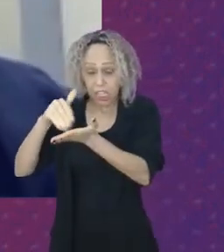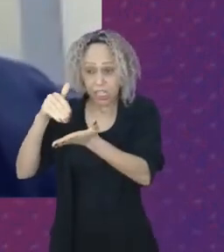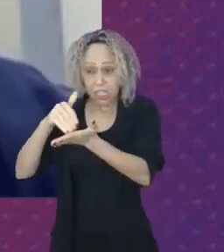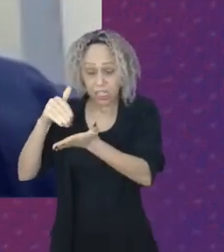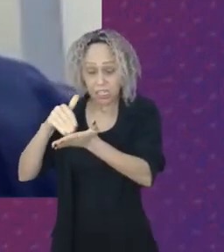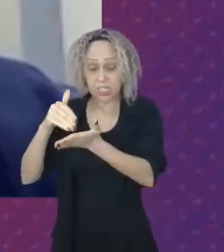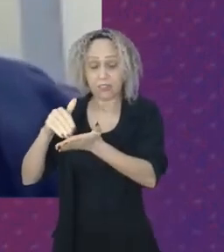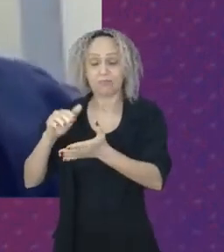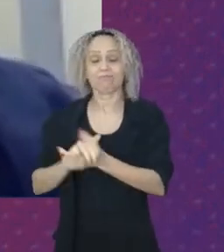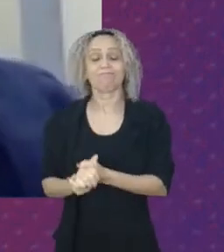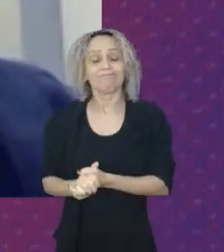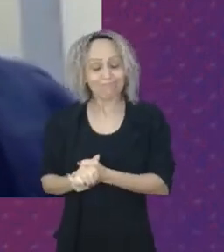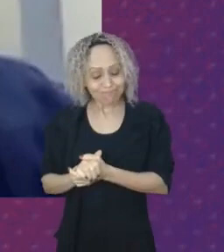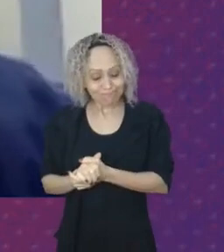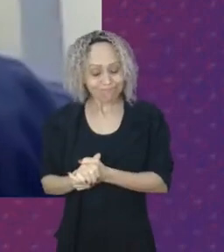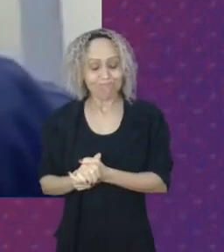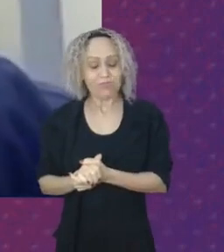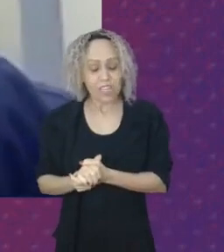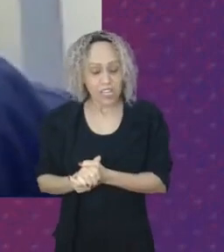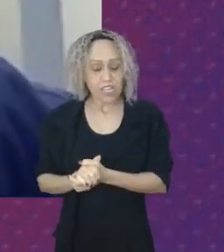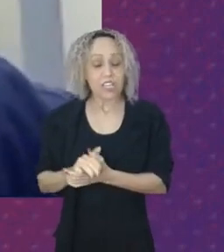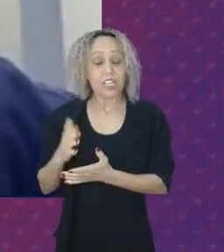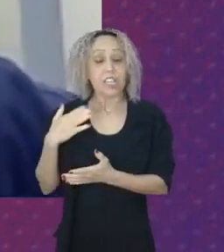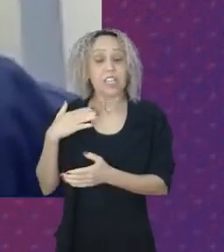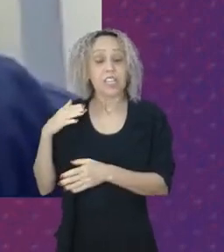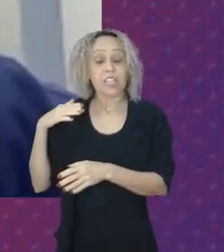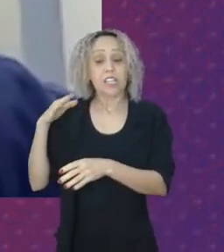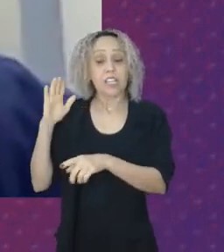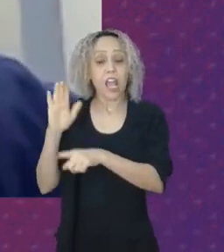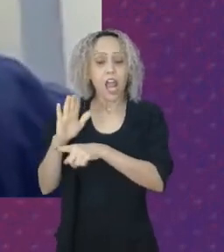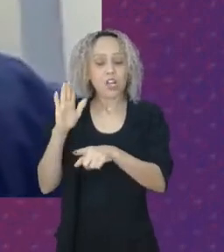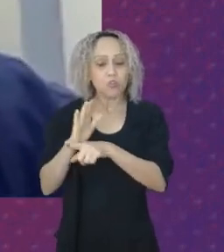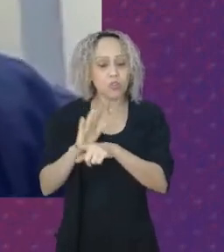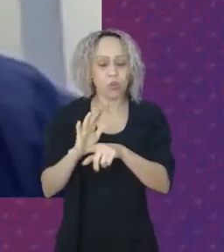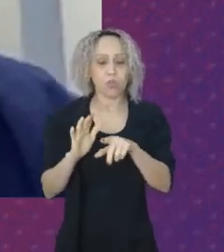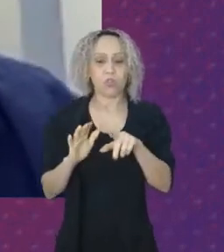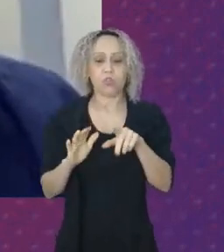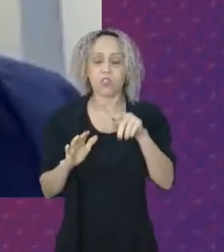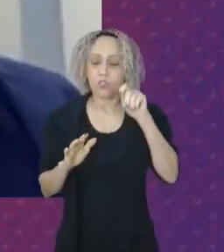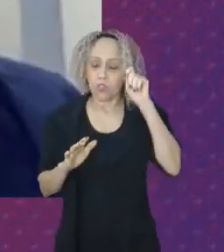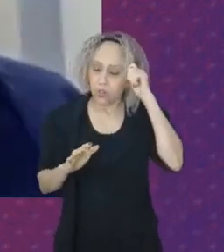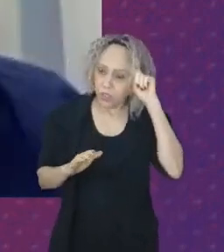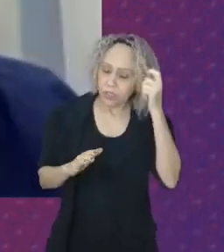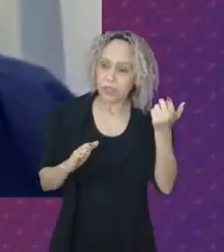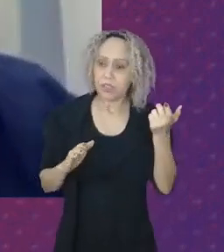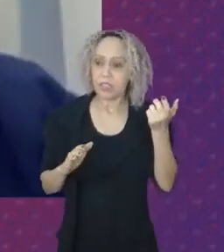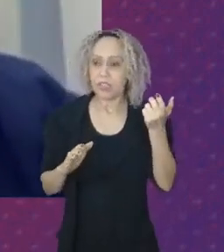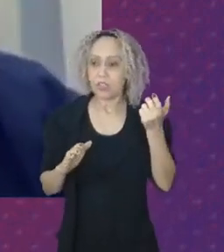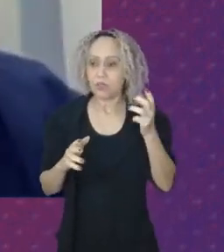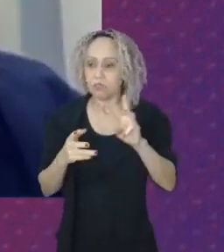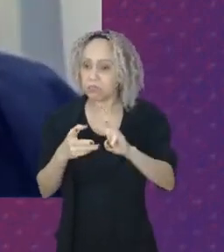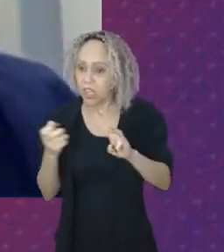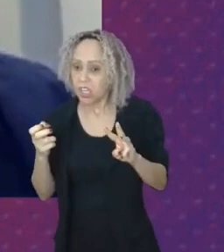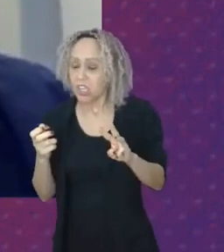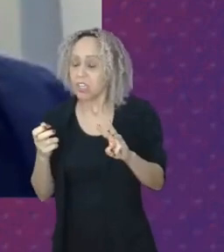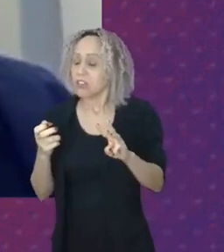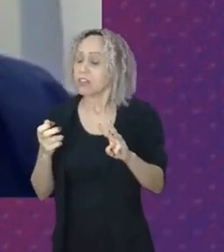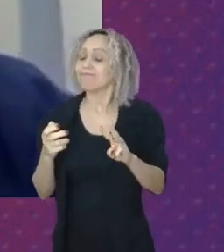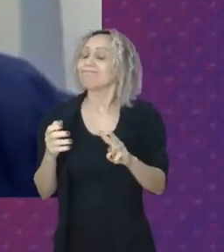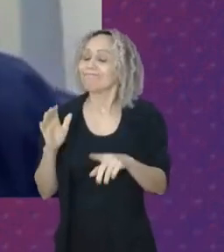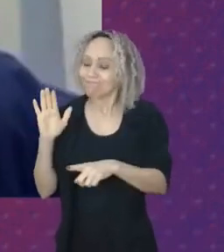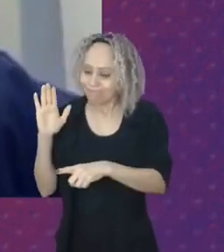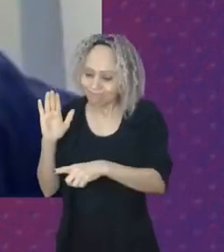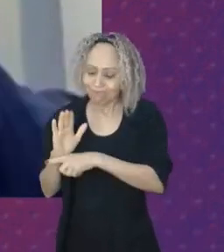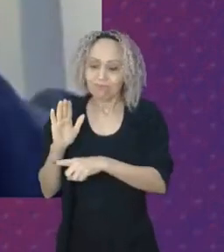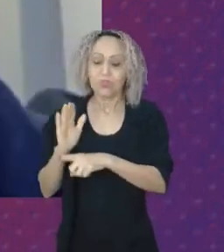cotistas, pretos, pardos, indígenas, estudantes oriundos das escolas públicas. Tem também o programa Saberes Indígenas